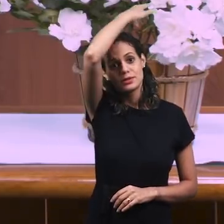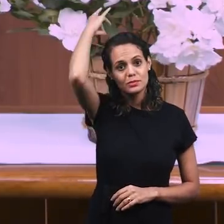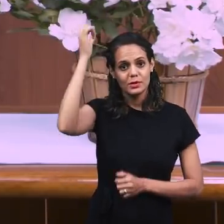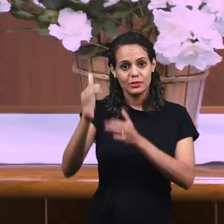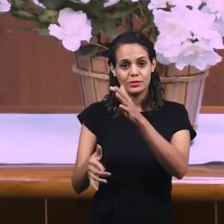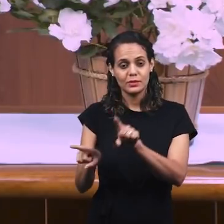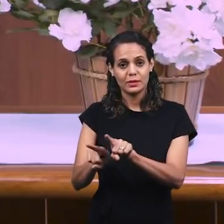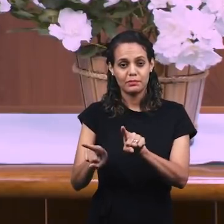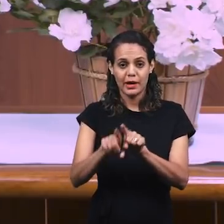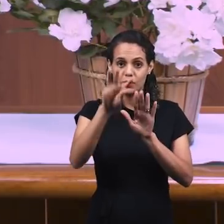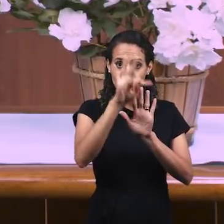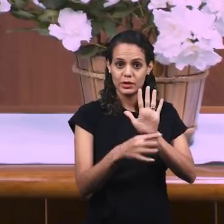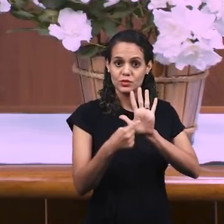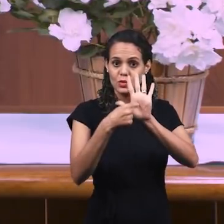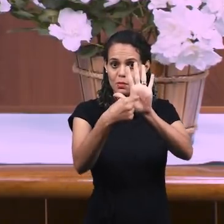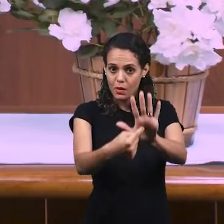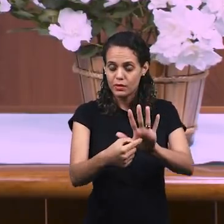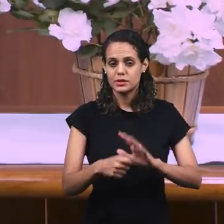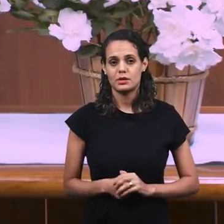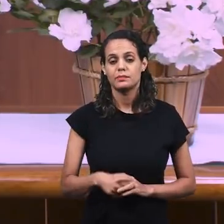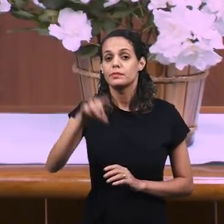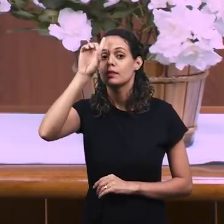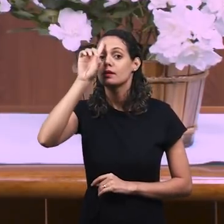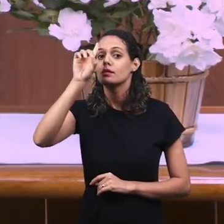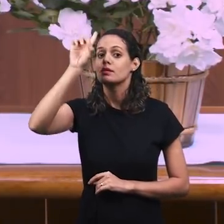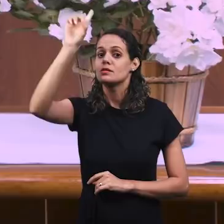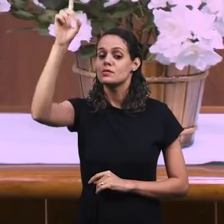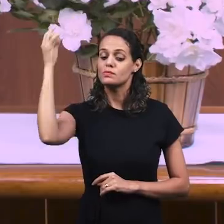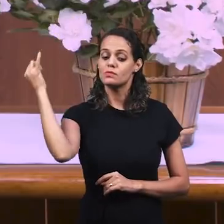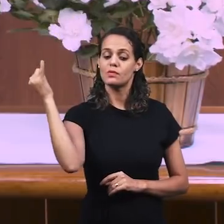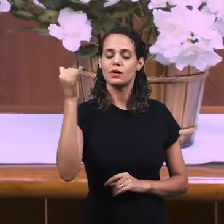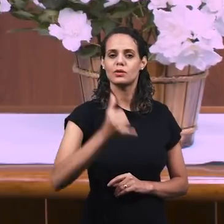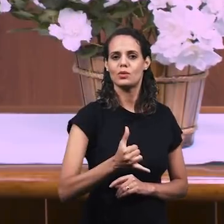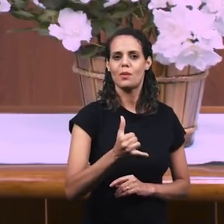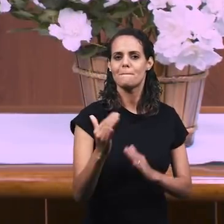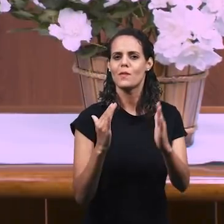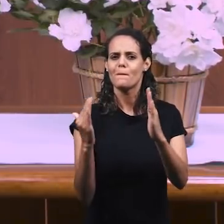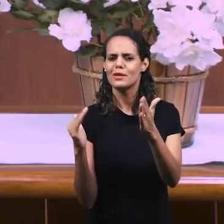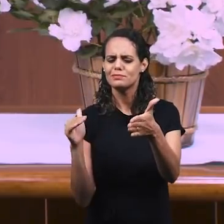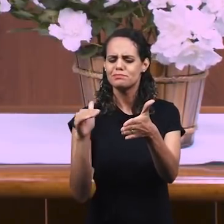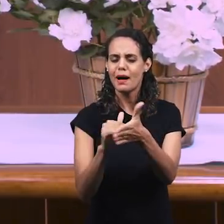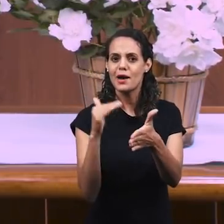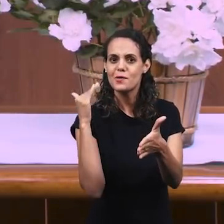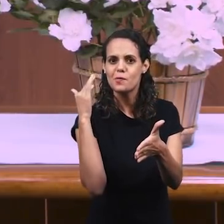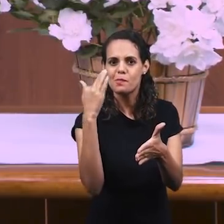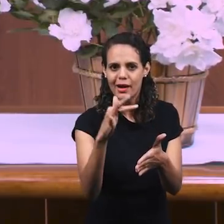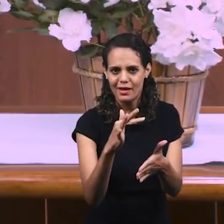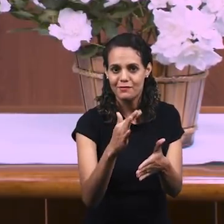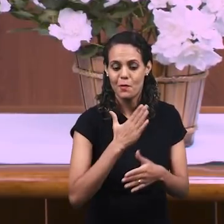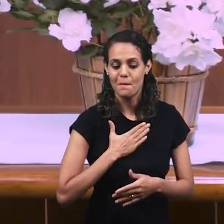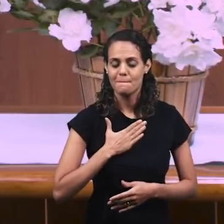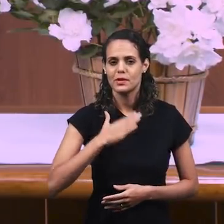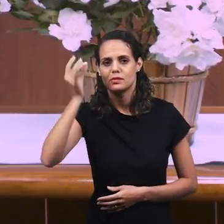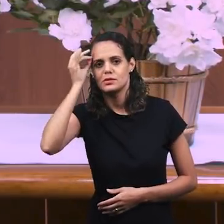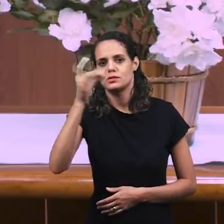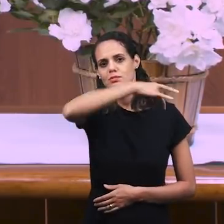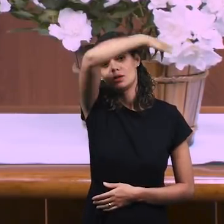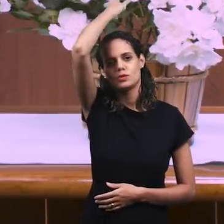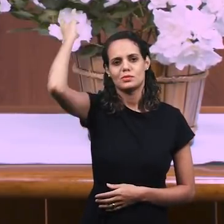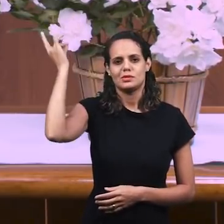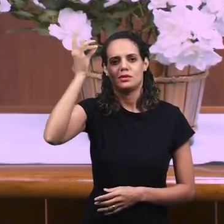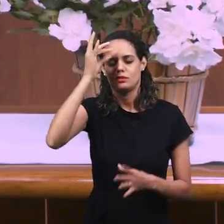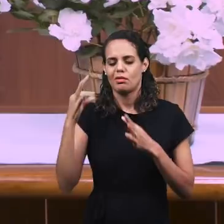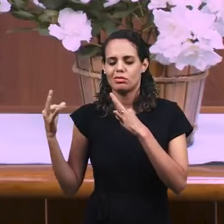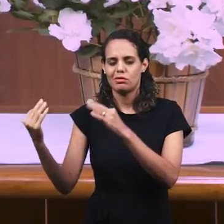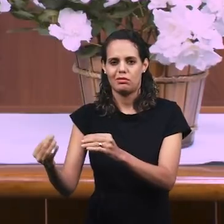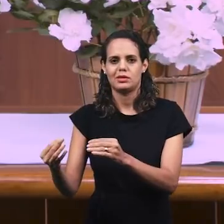últimos dias, diz Deus, derramarei do meu Espírito sobre toda a carne, e os meus